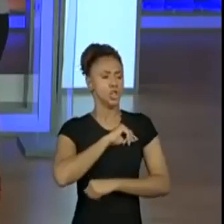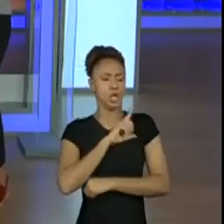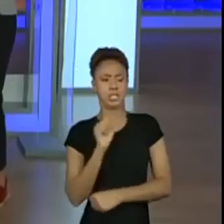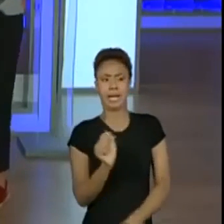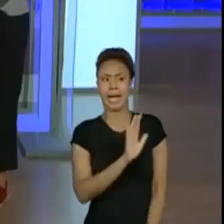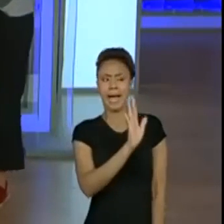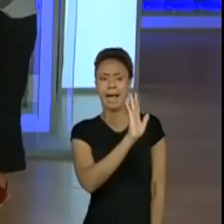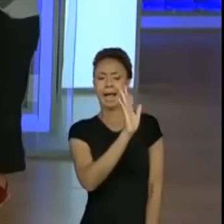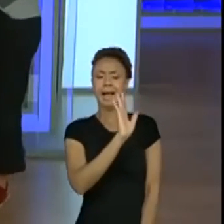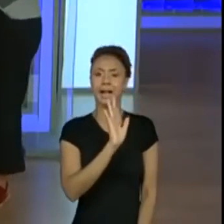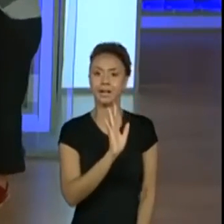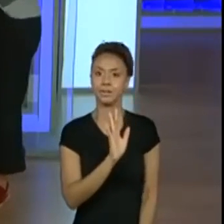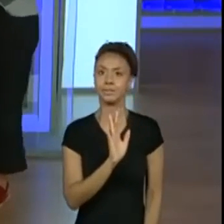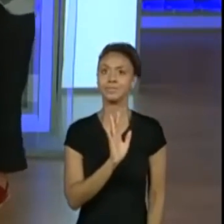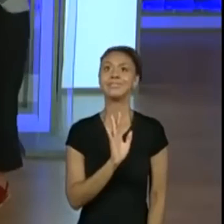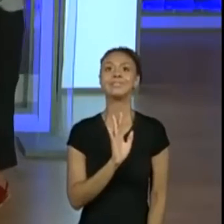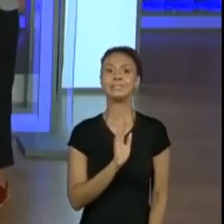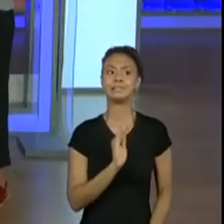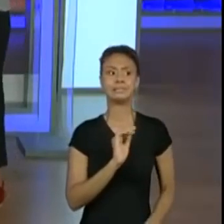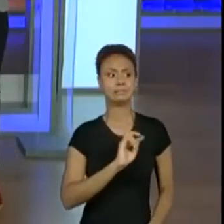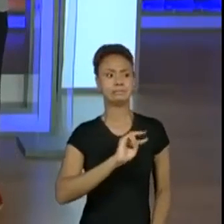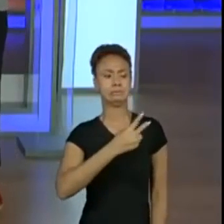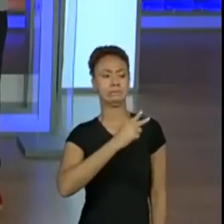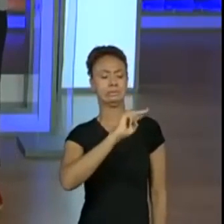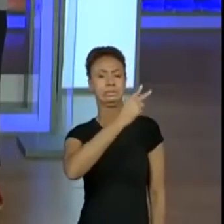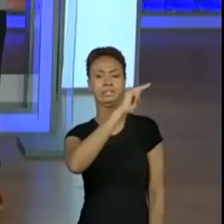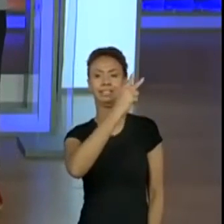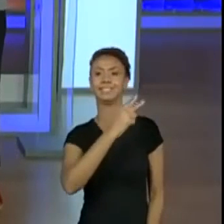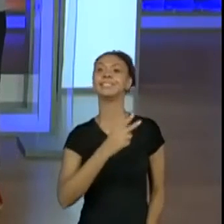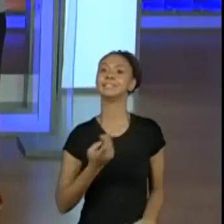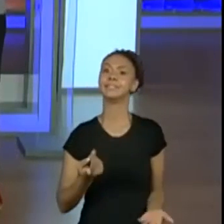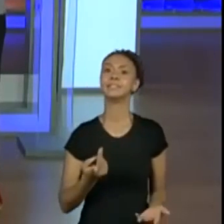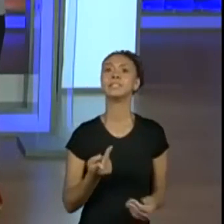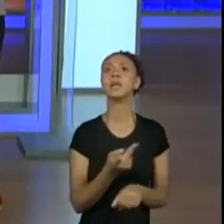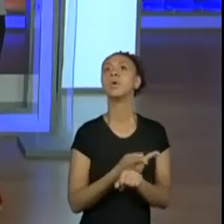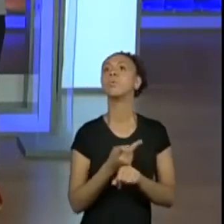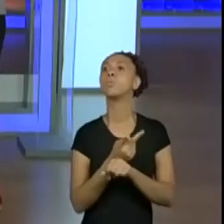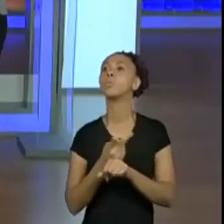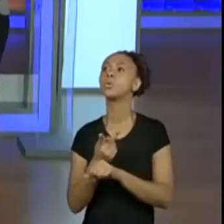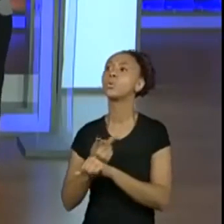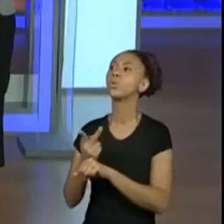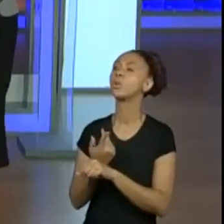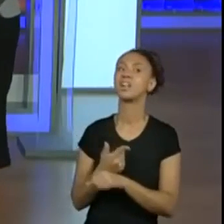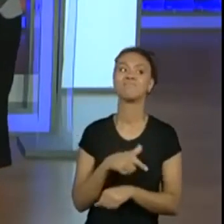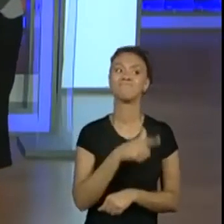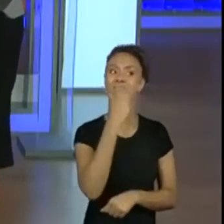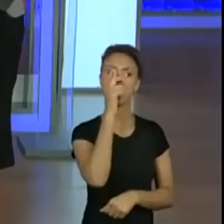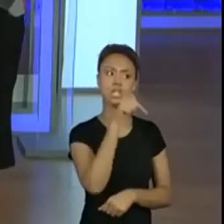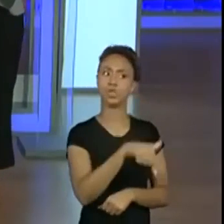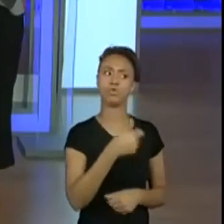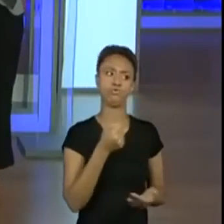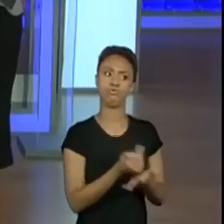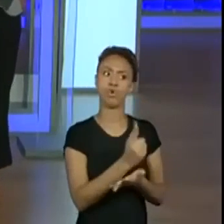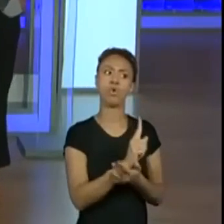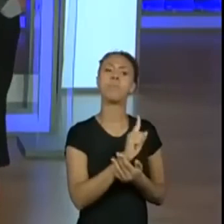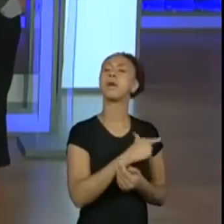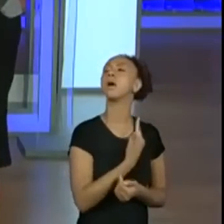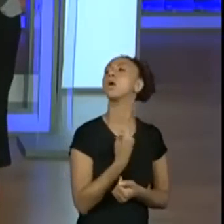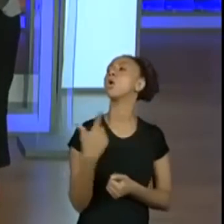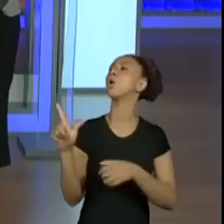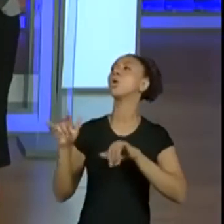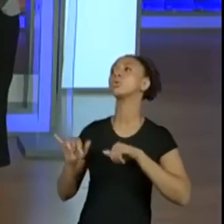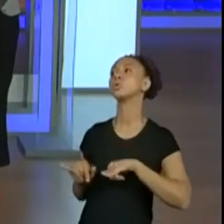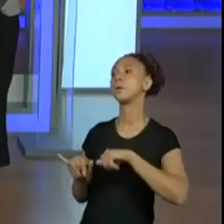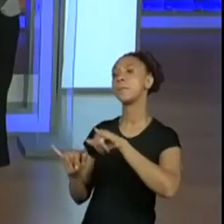tá caro, cada vez mais caro. Então, aí ela procura, fala, esse mercado eu não vou comprar isso agora, e vai em outro